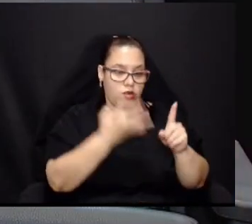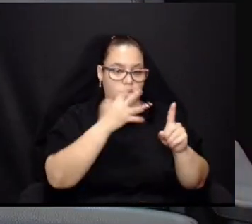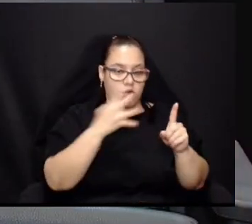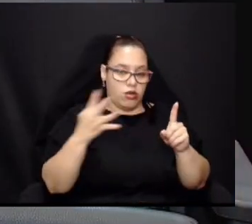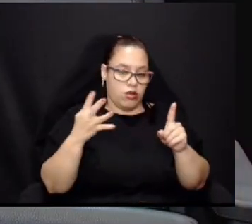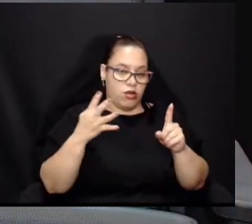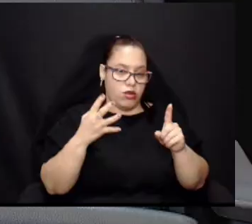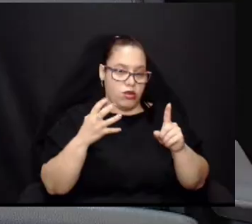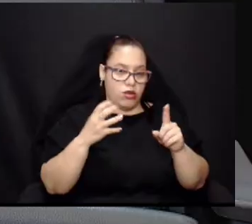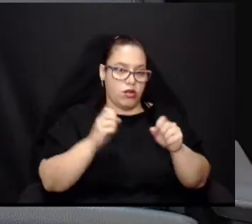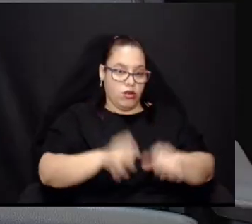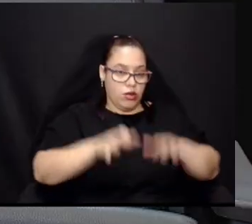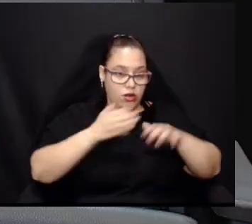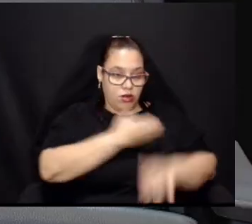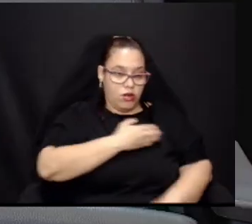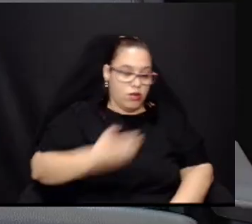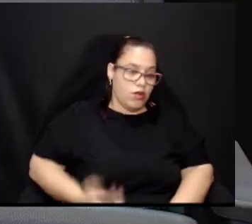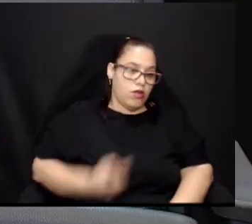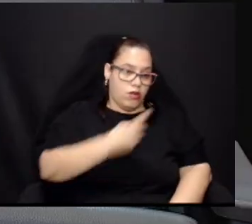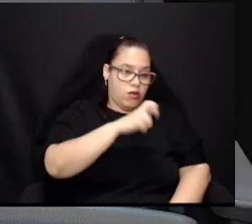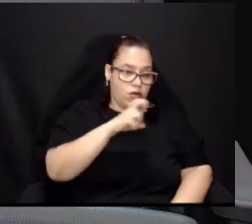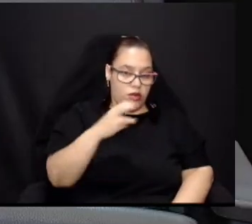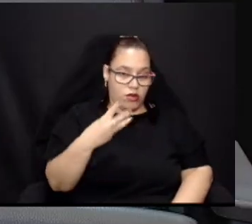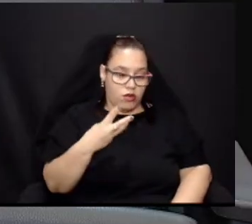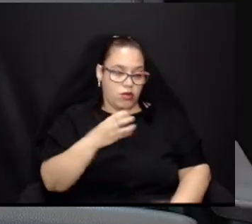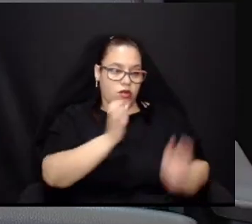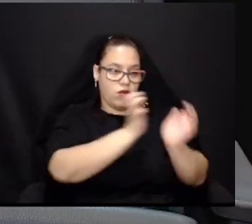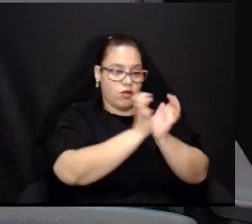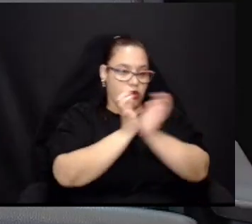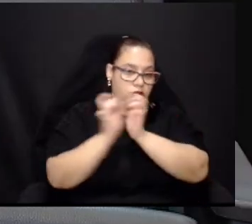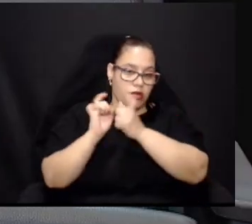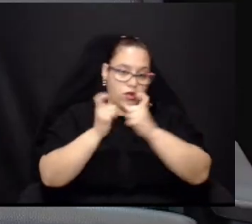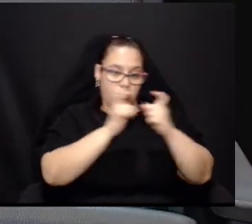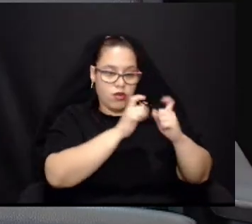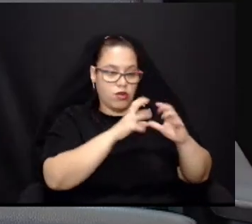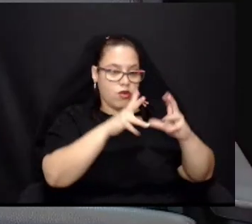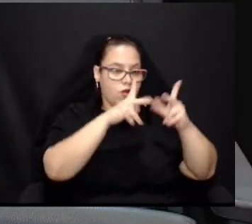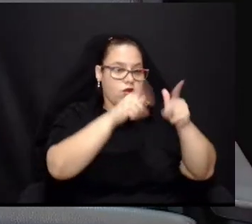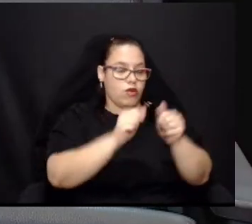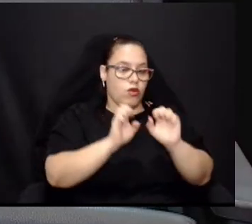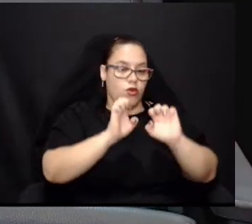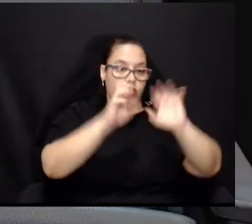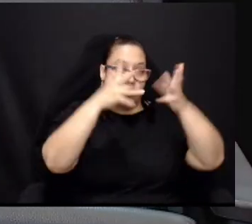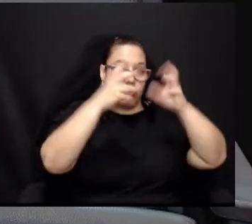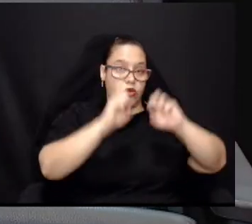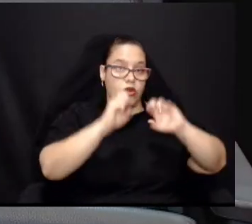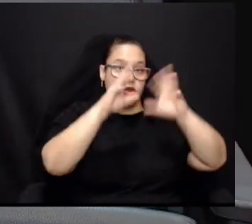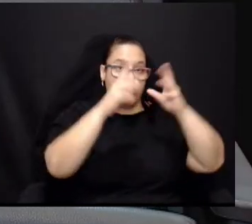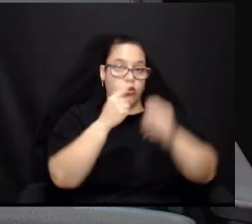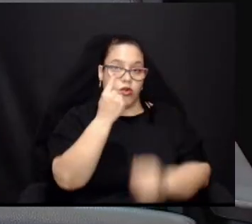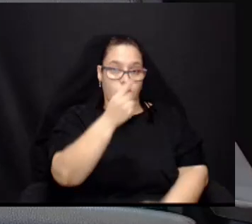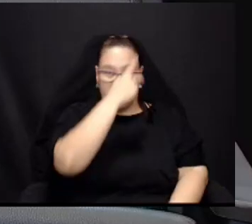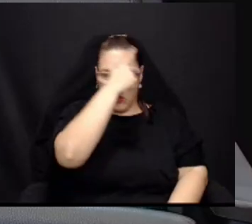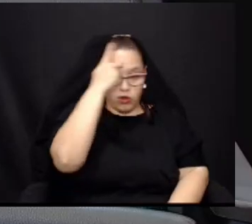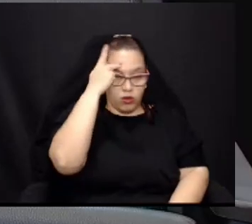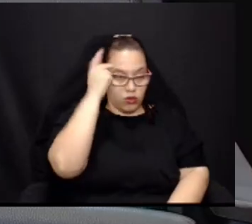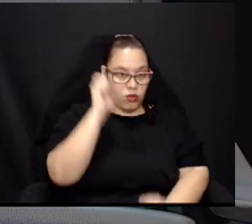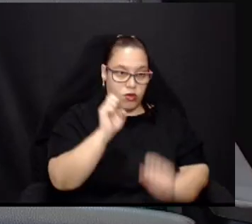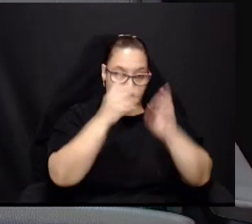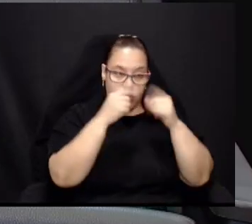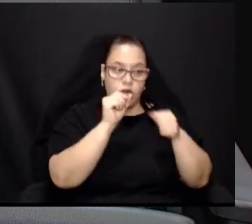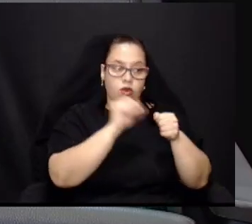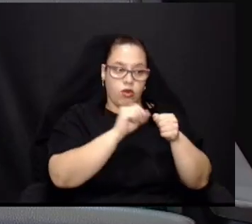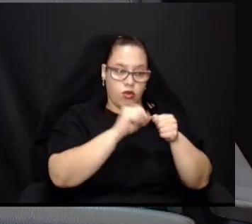e 153 reuniões de comissão. Então, todos esses eventos tinham pelo menos uma pessoa do cerimonial atuando. Toda